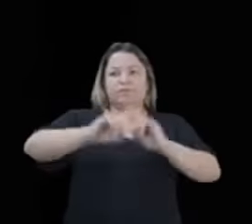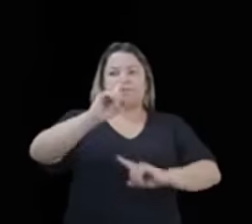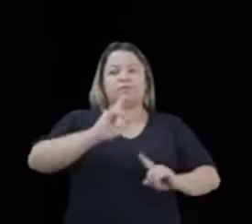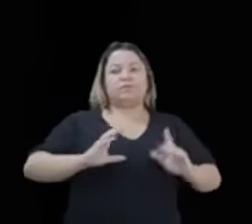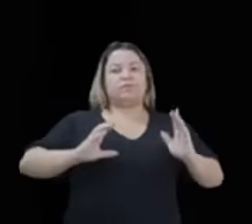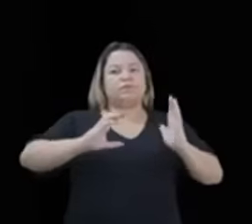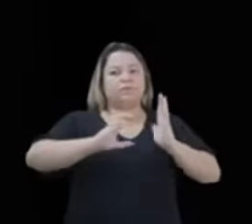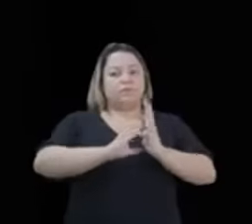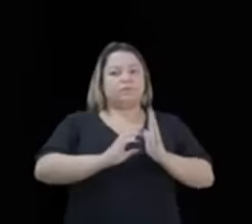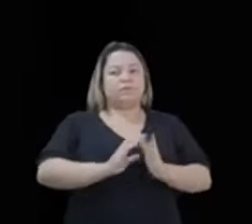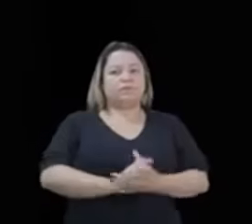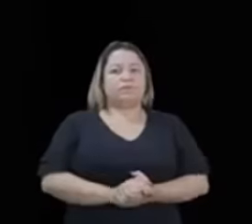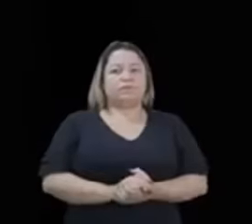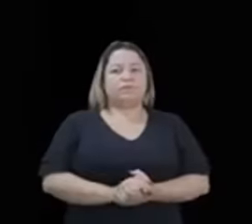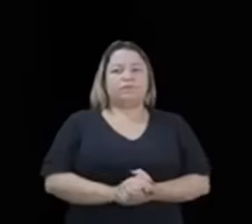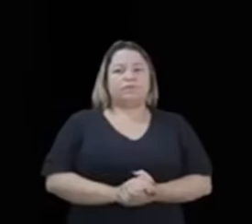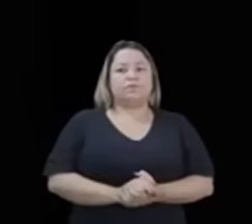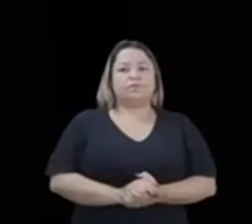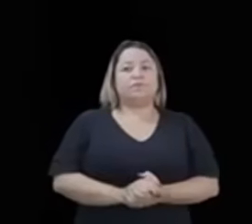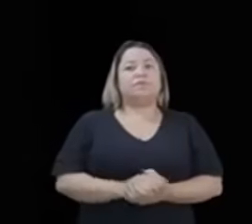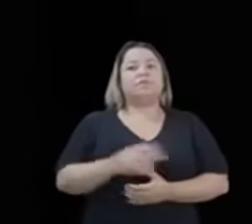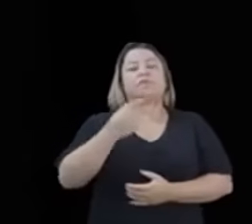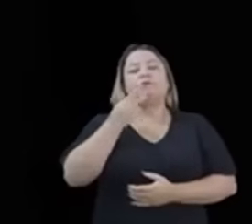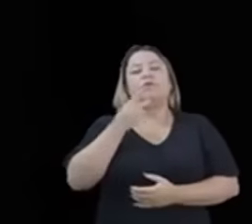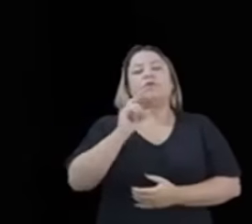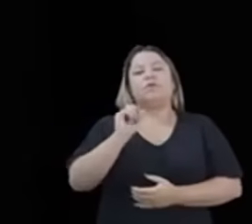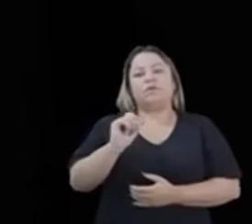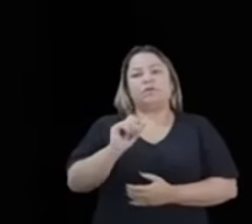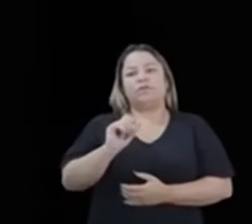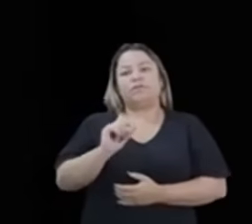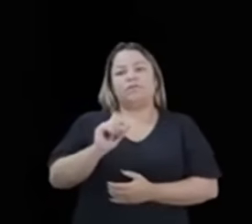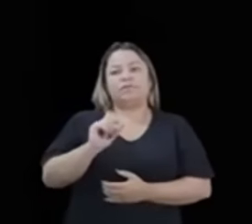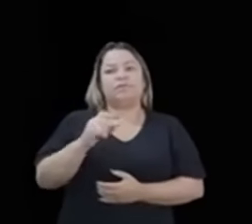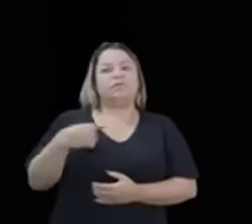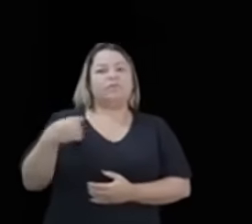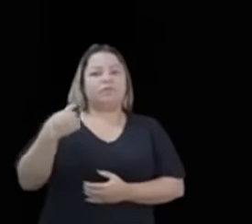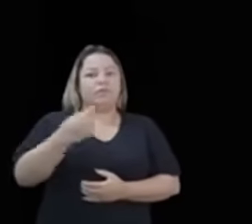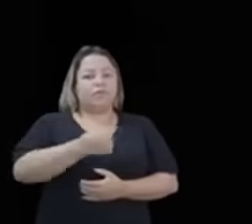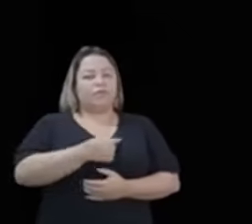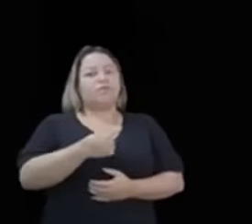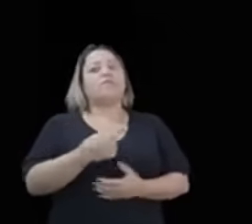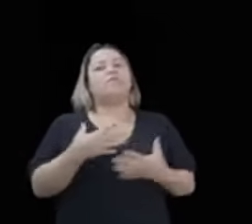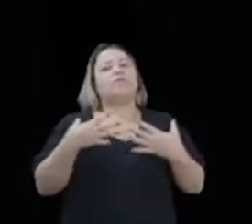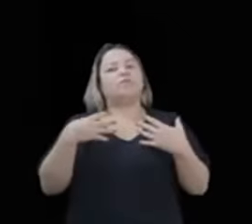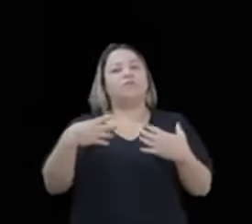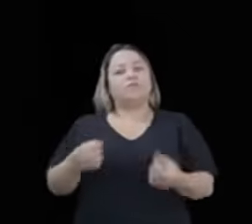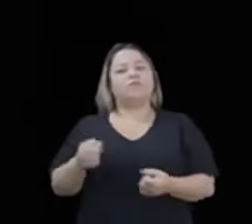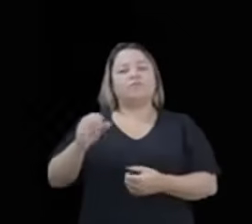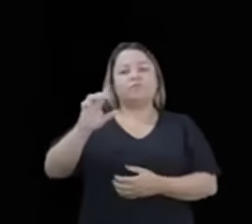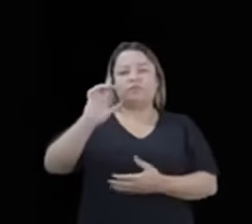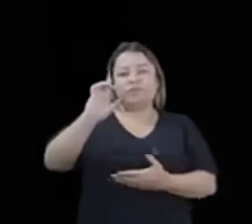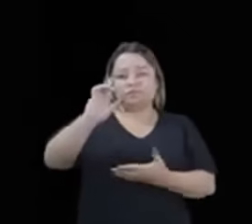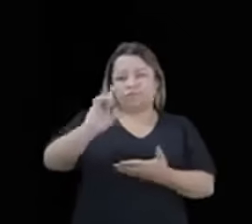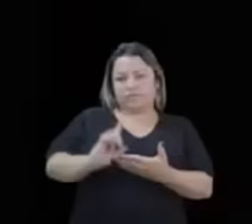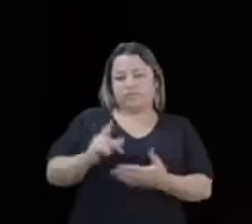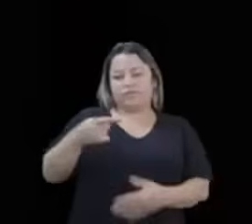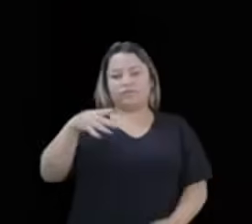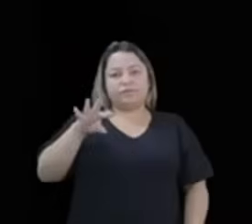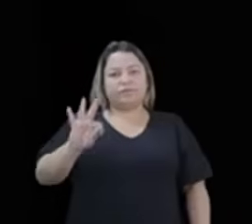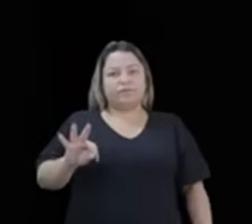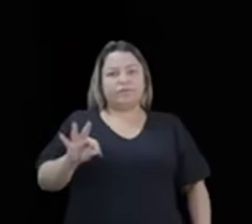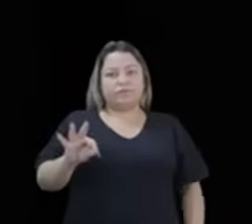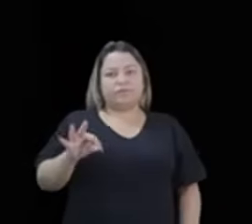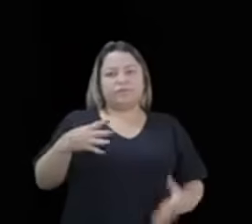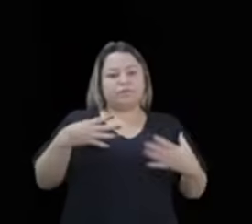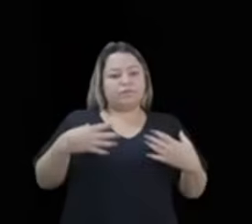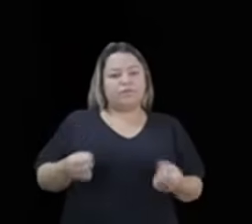partido. Quero dizer que nós dirigentes do PT assumimos